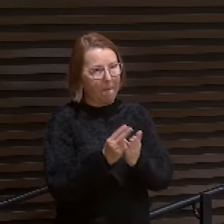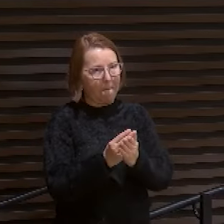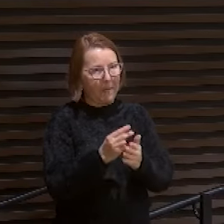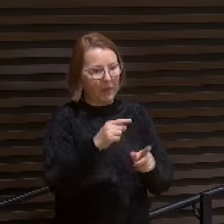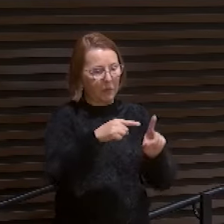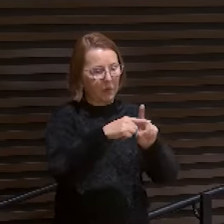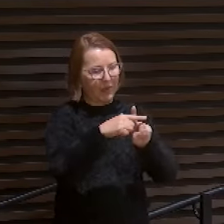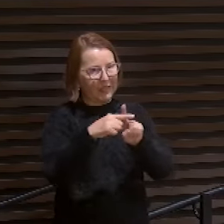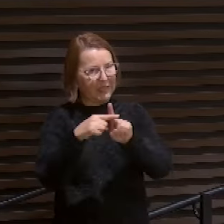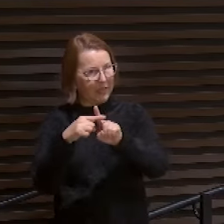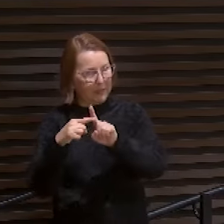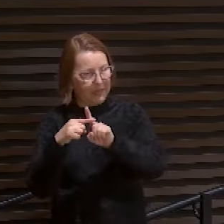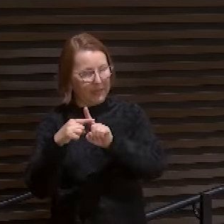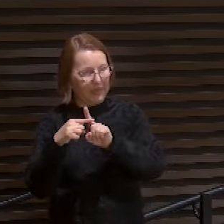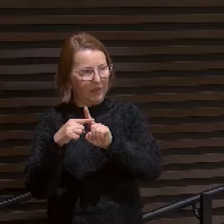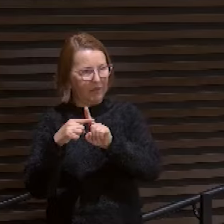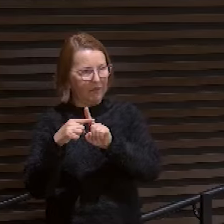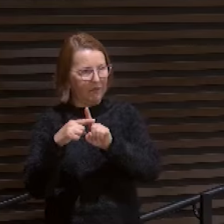dos